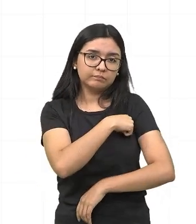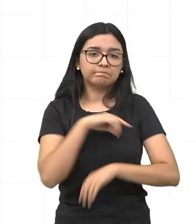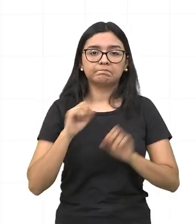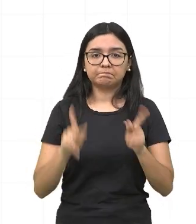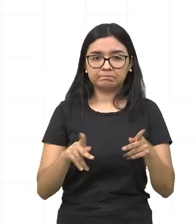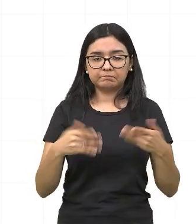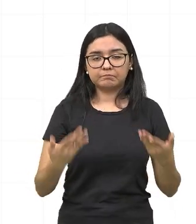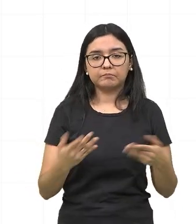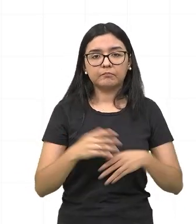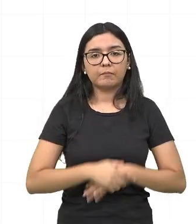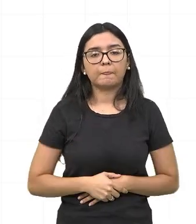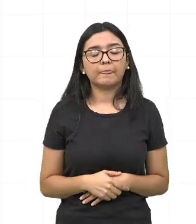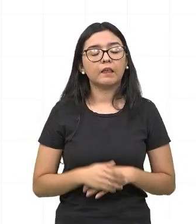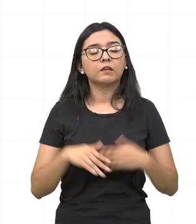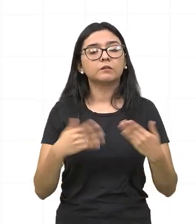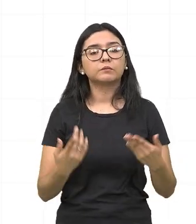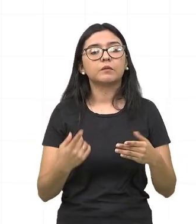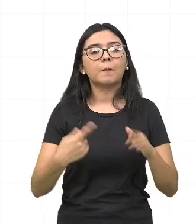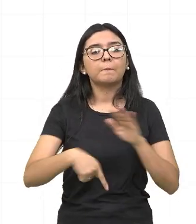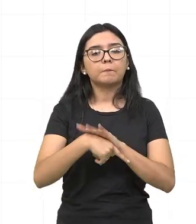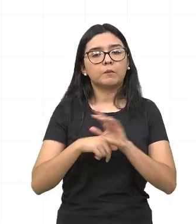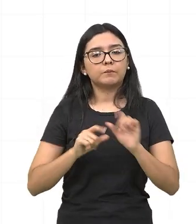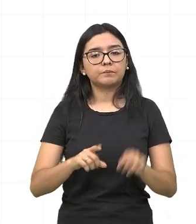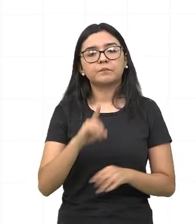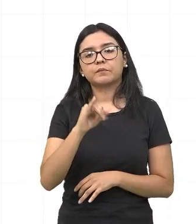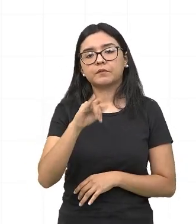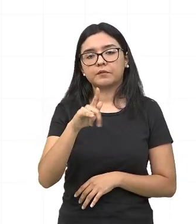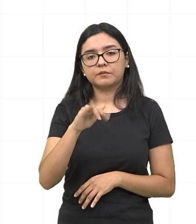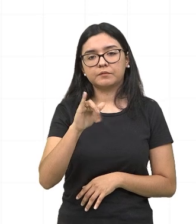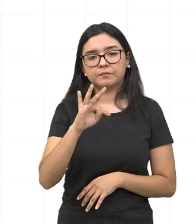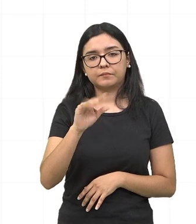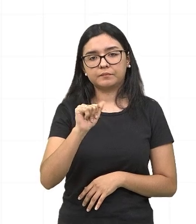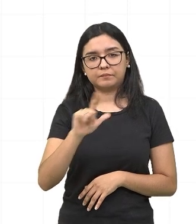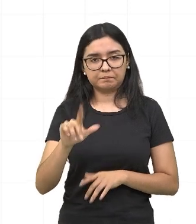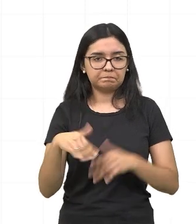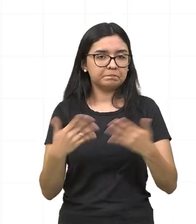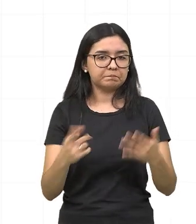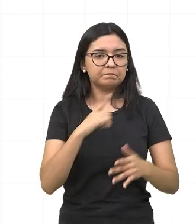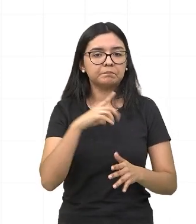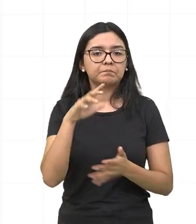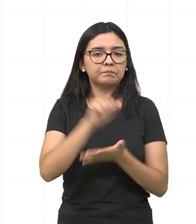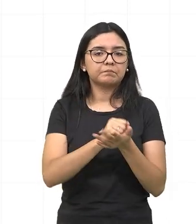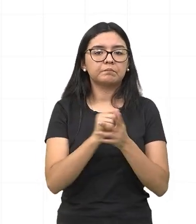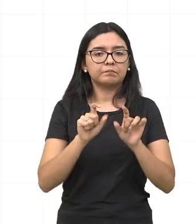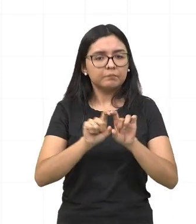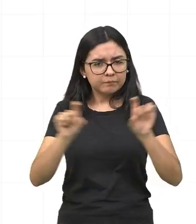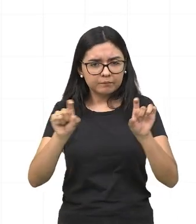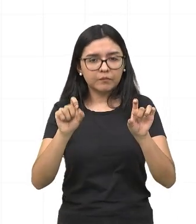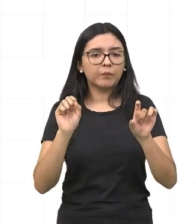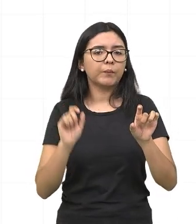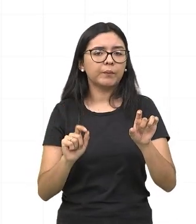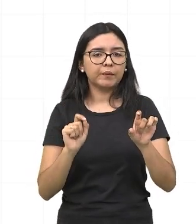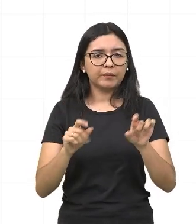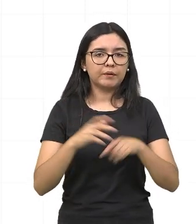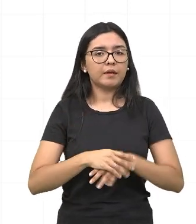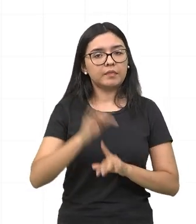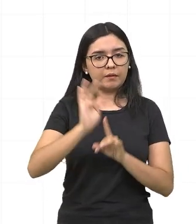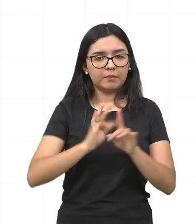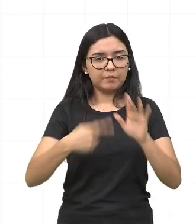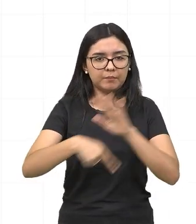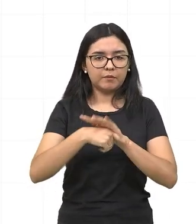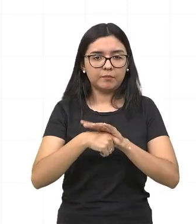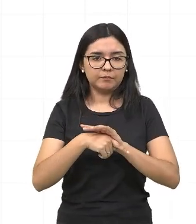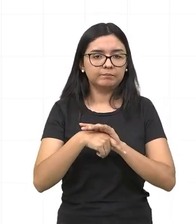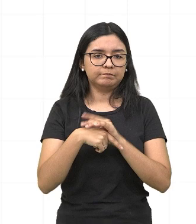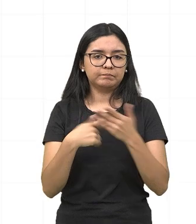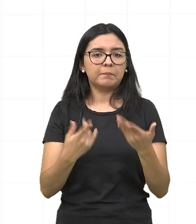um termômetro dito termômetro digital, tá legal? E aqui nós temos registrado a temperatura desse termômetro, tá